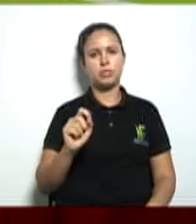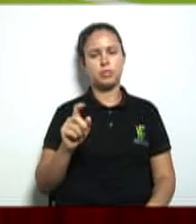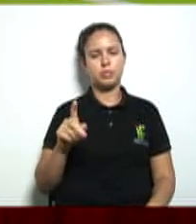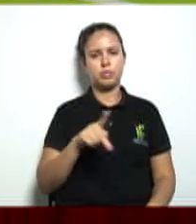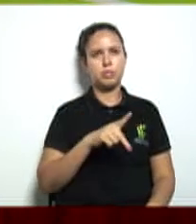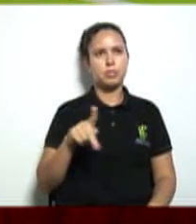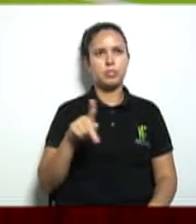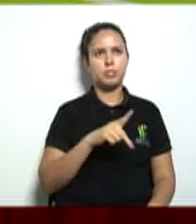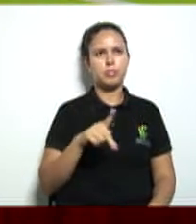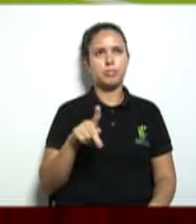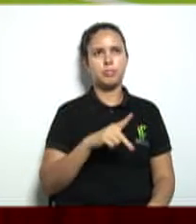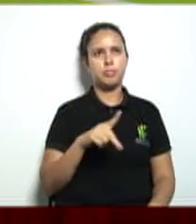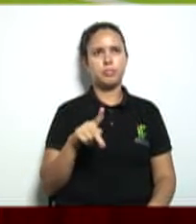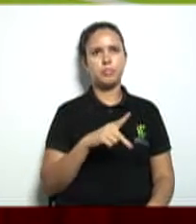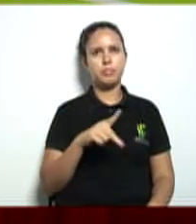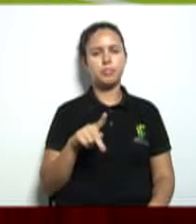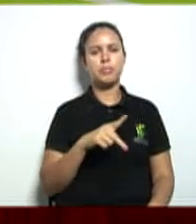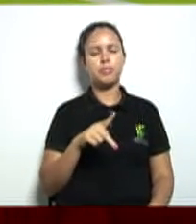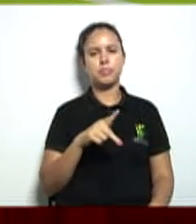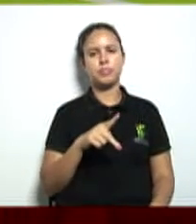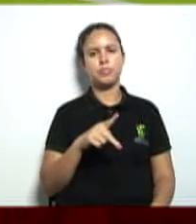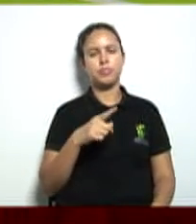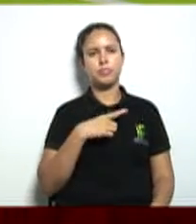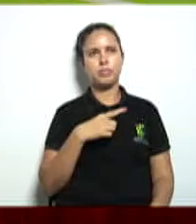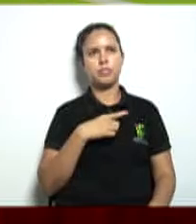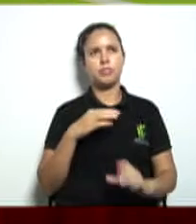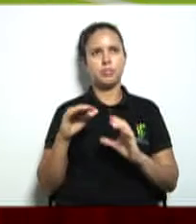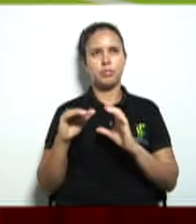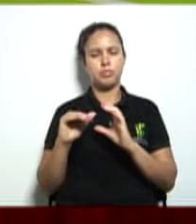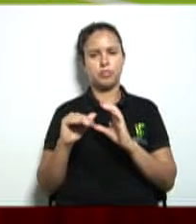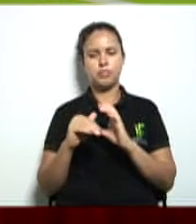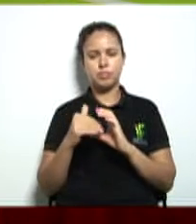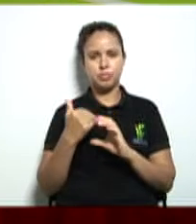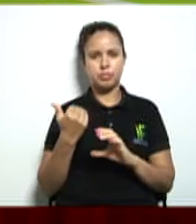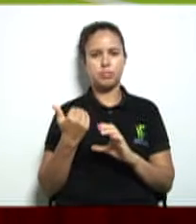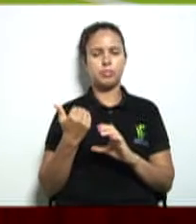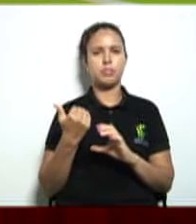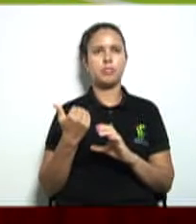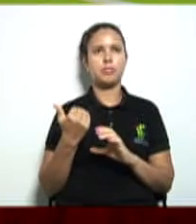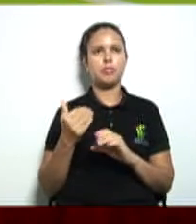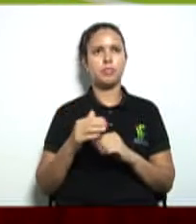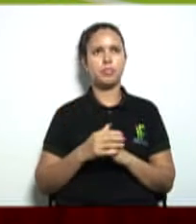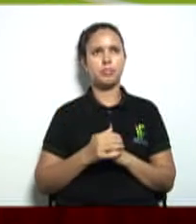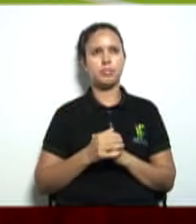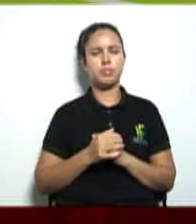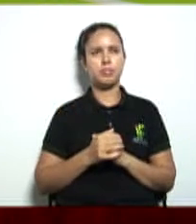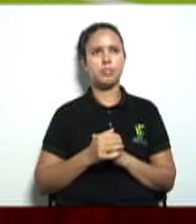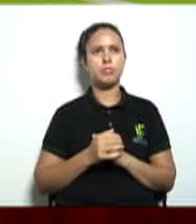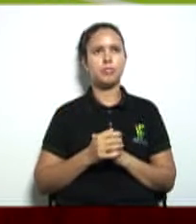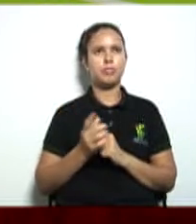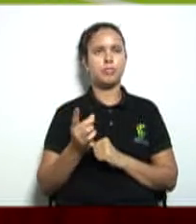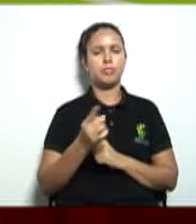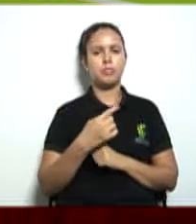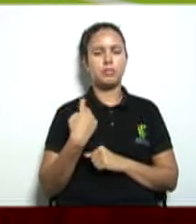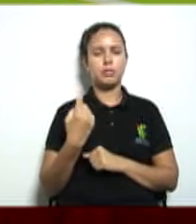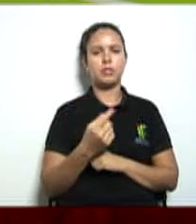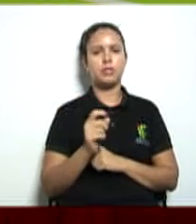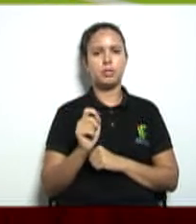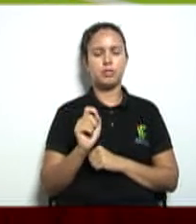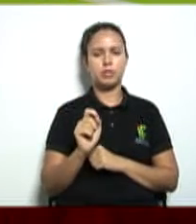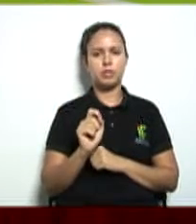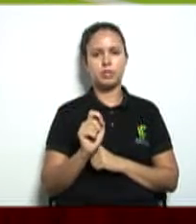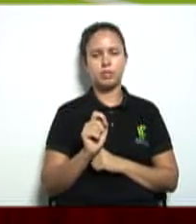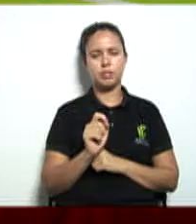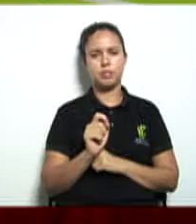no chat da nossa disciplina aqui, né? Não estamos aí fisicamente, né? Mas estamos, de